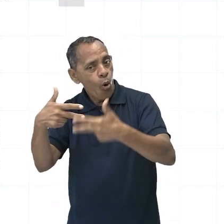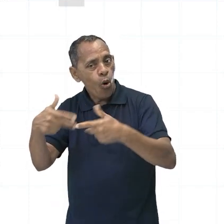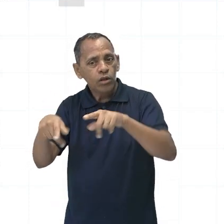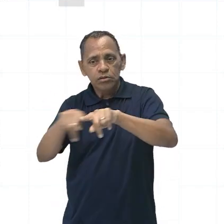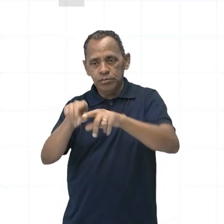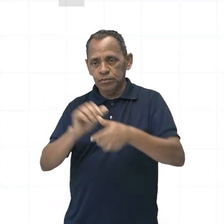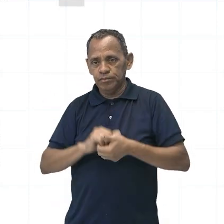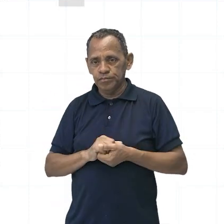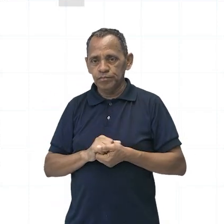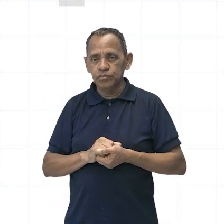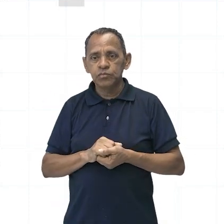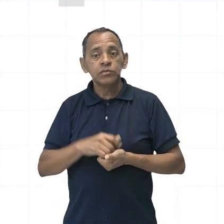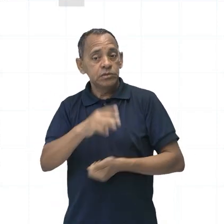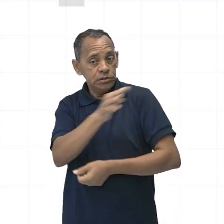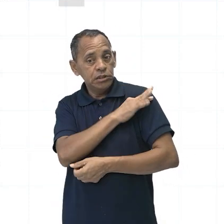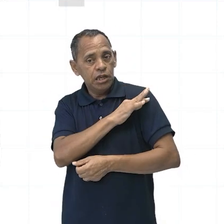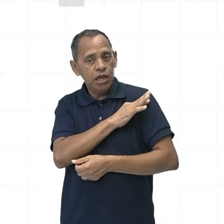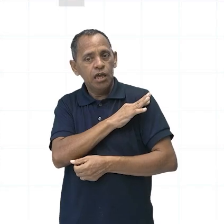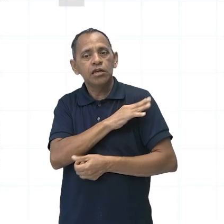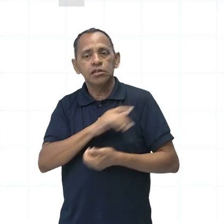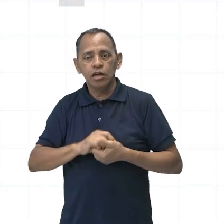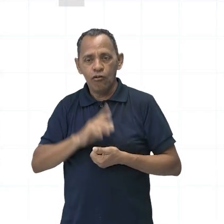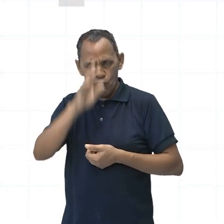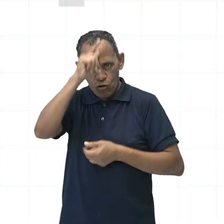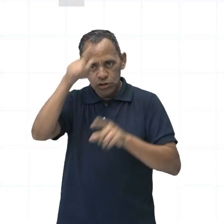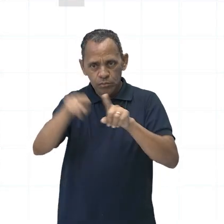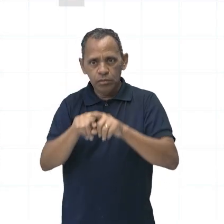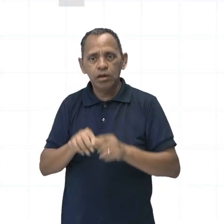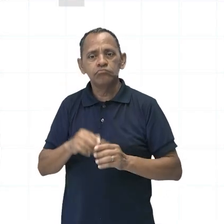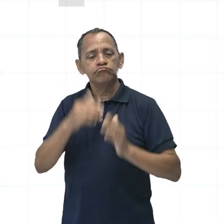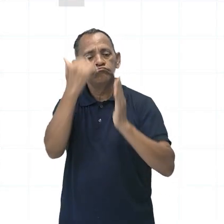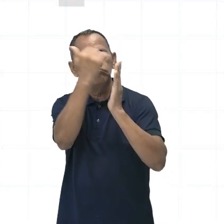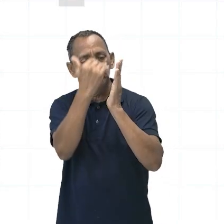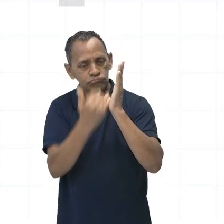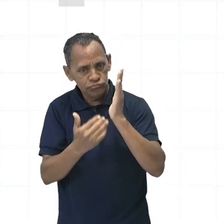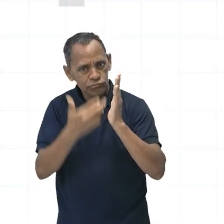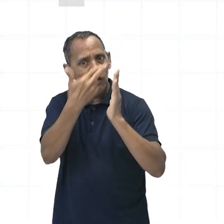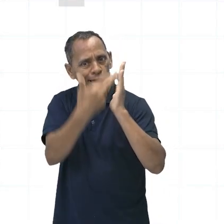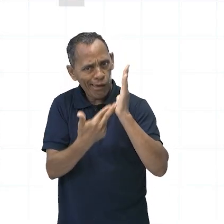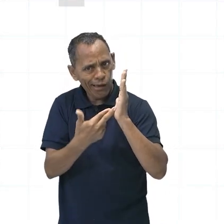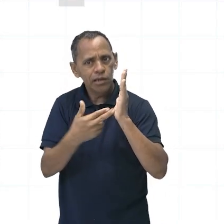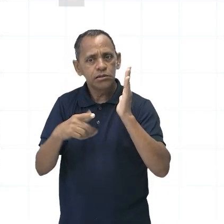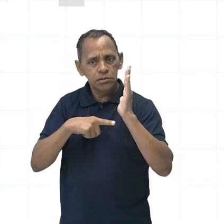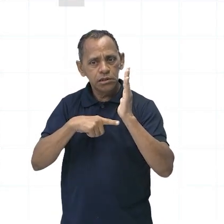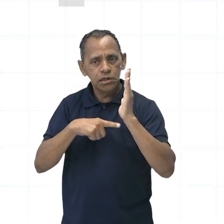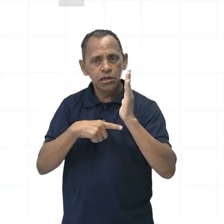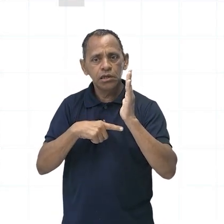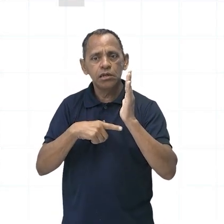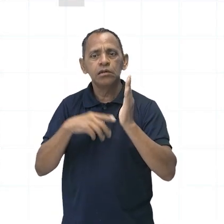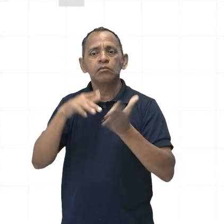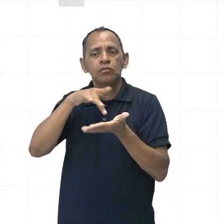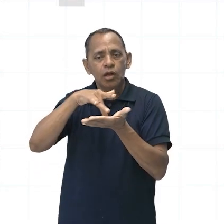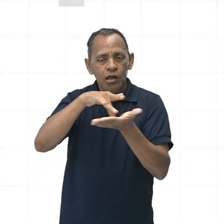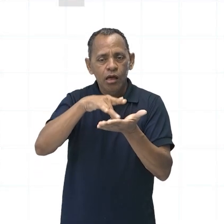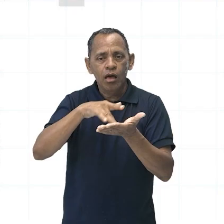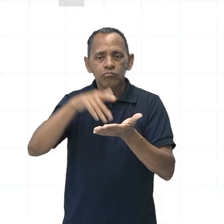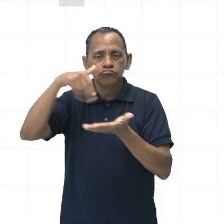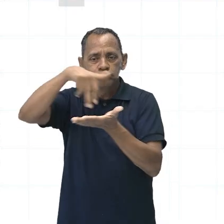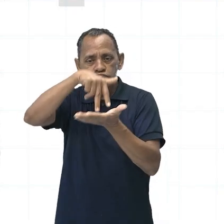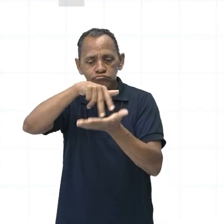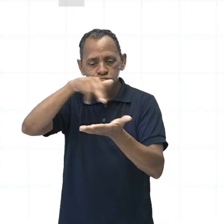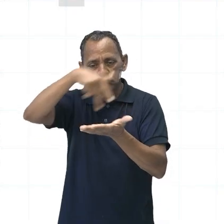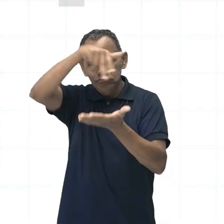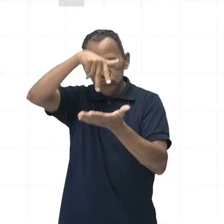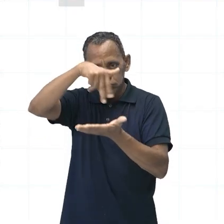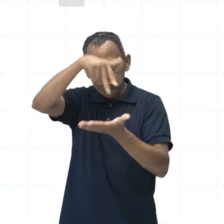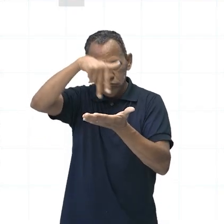técnica rigorosa. O balé clássico segue uma série de técnicas padronizadas, como plié, piruetas e